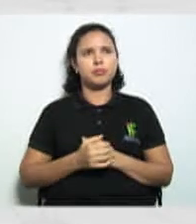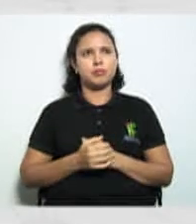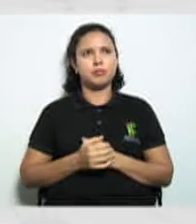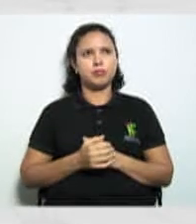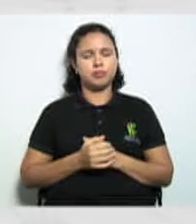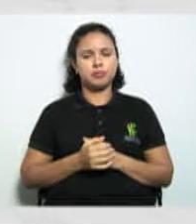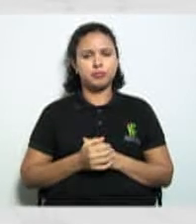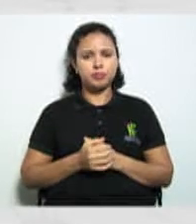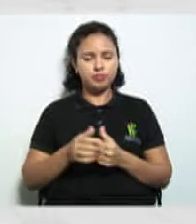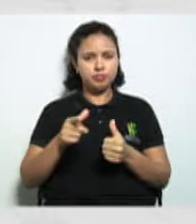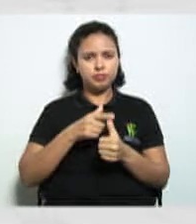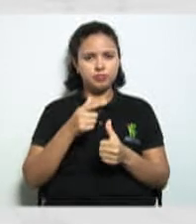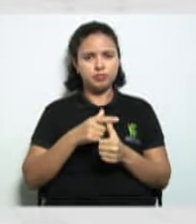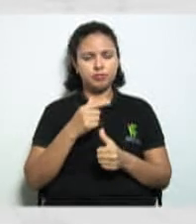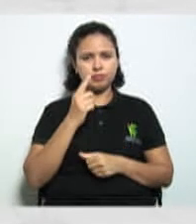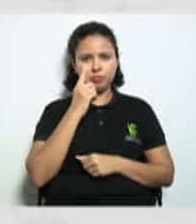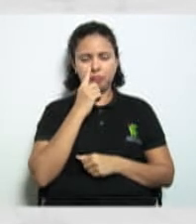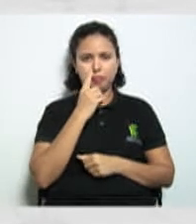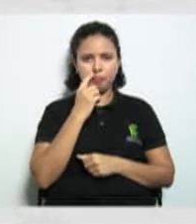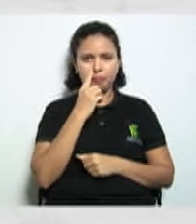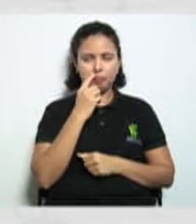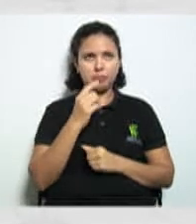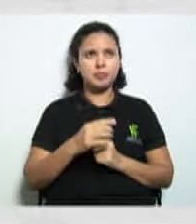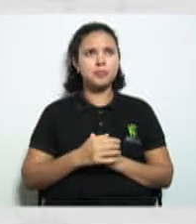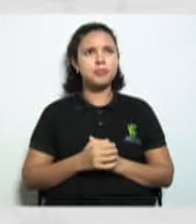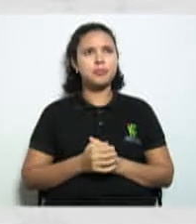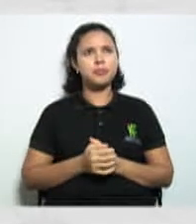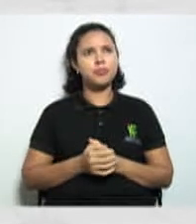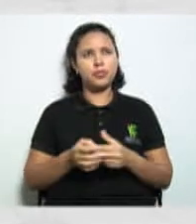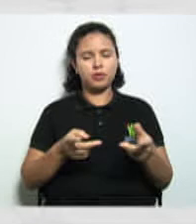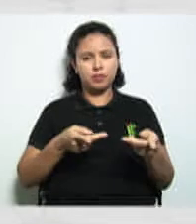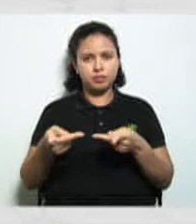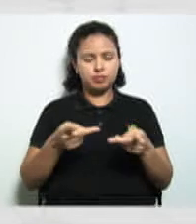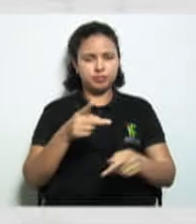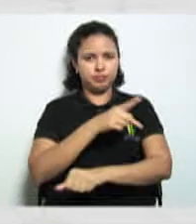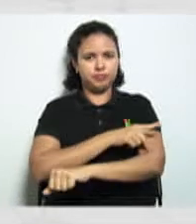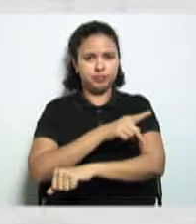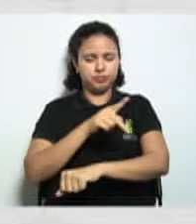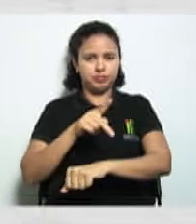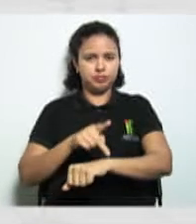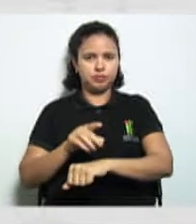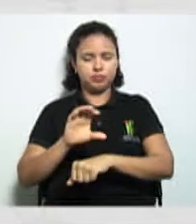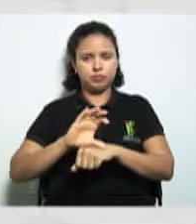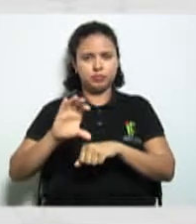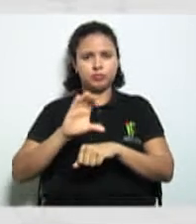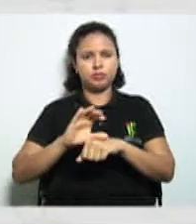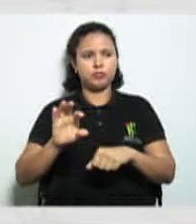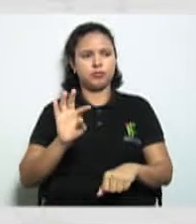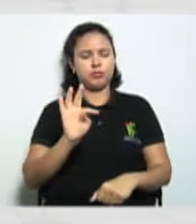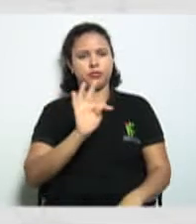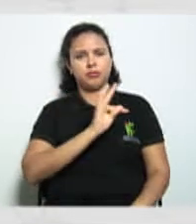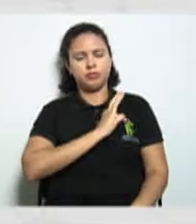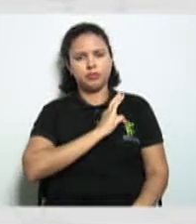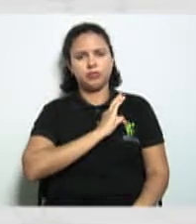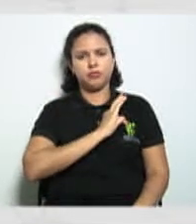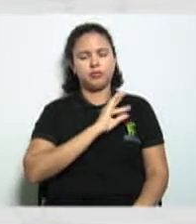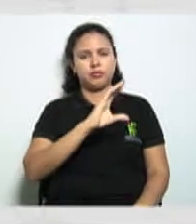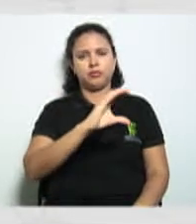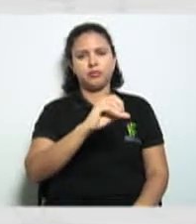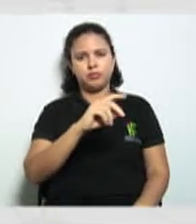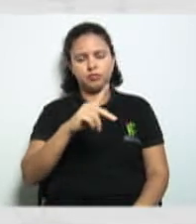Vamos lá, primeiro então. No projeto pedagógico do curso técnico em cooperativismo, o estágio